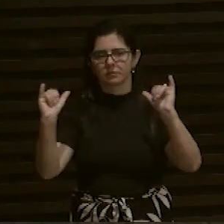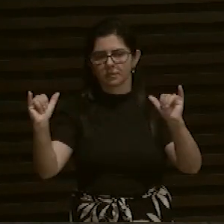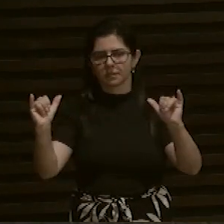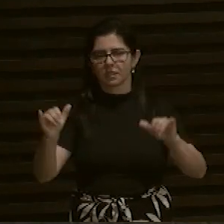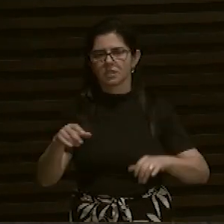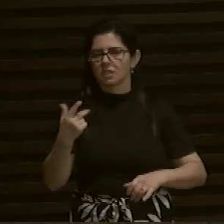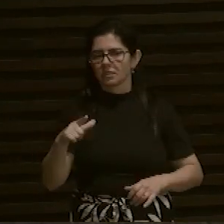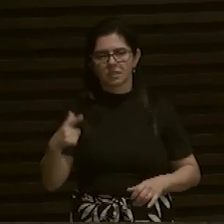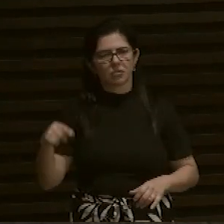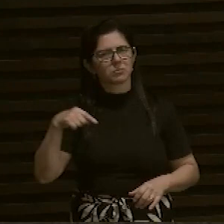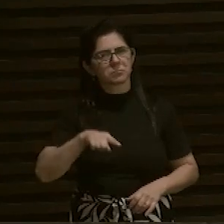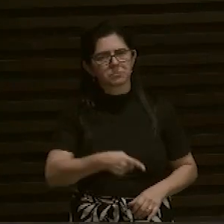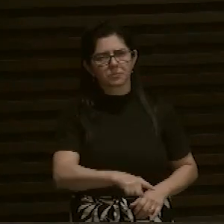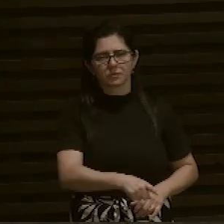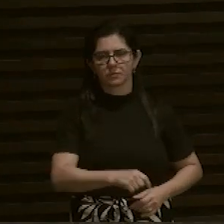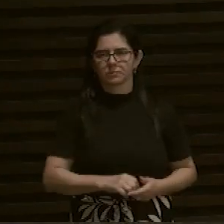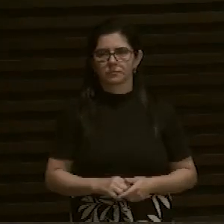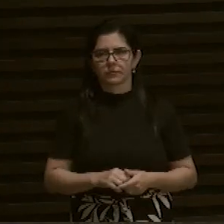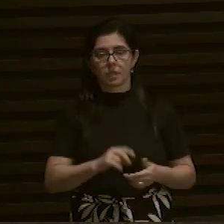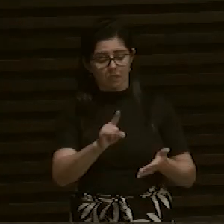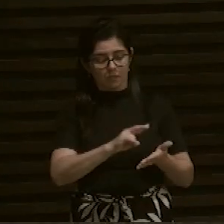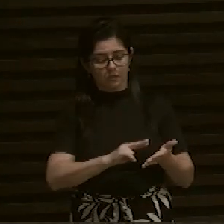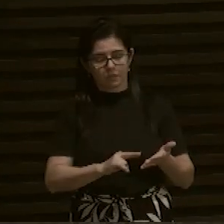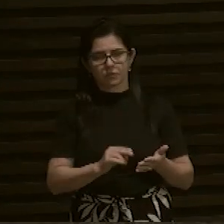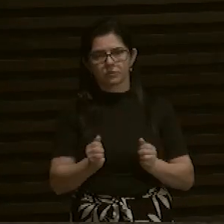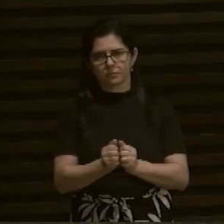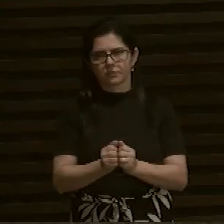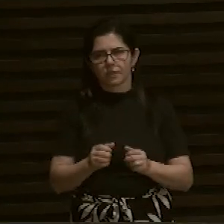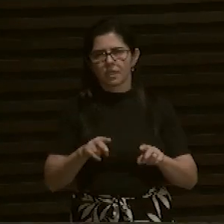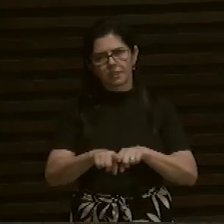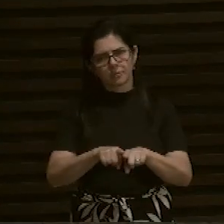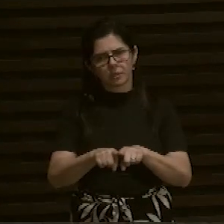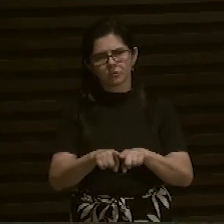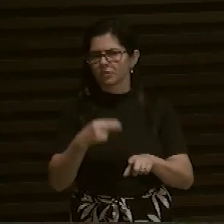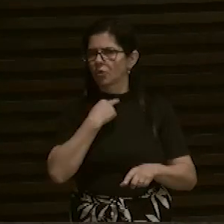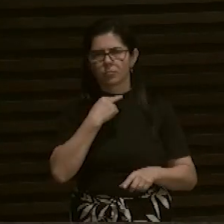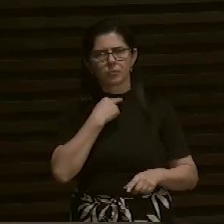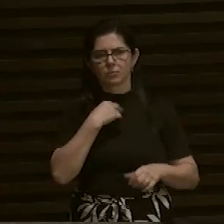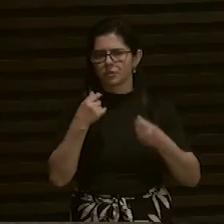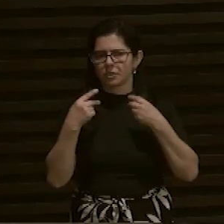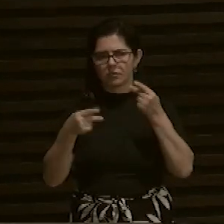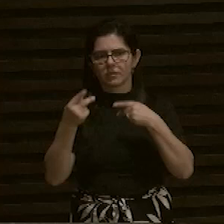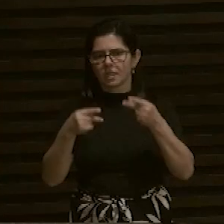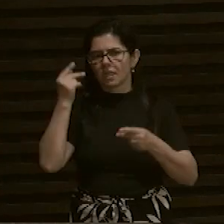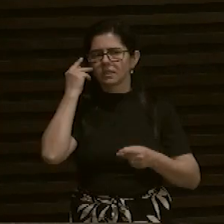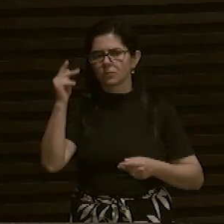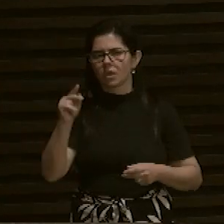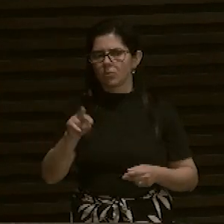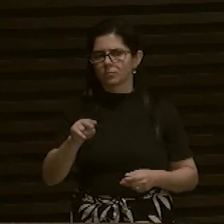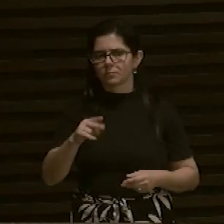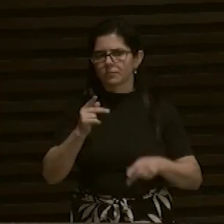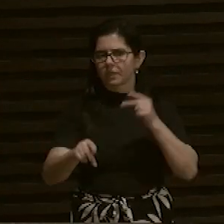como mundanos. Vamos ler junto? Irmãos, não pude falar a vocês como a espirituais, mas